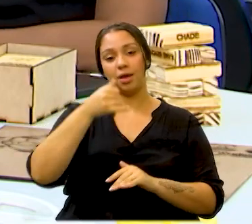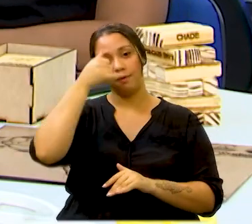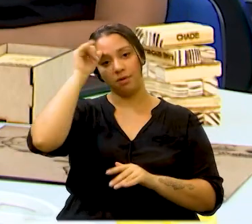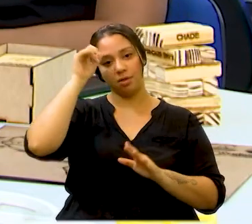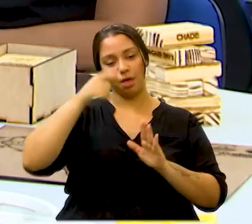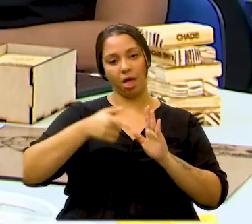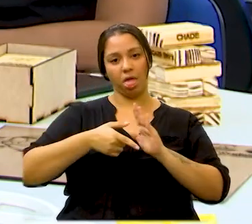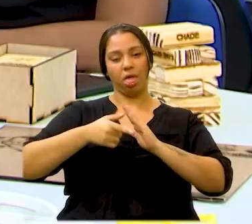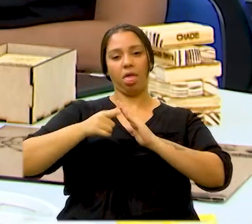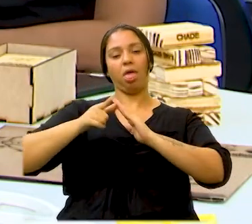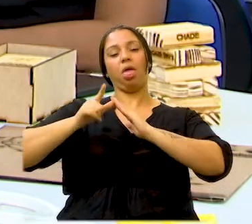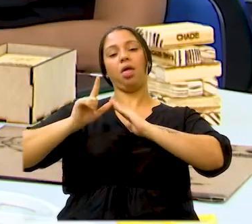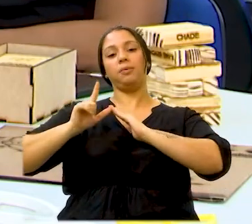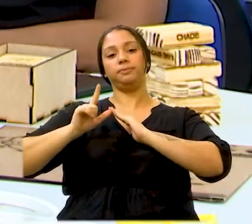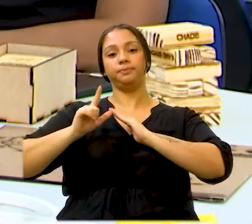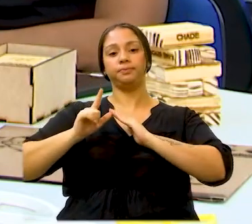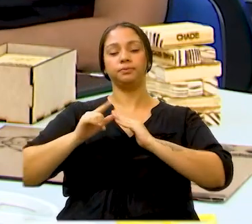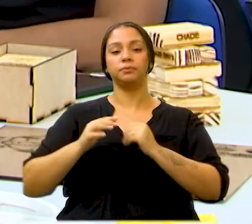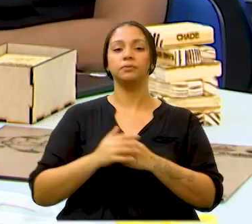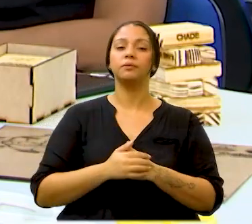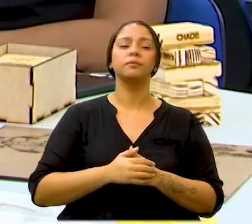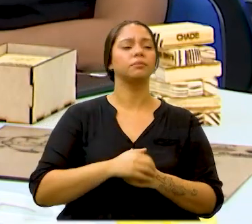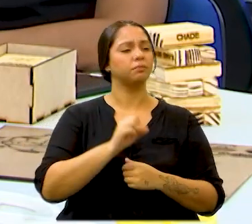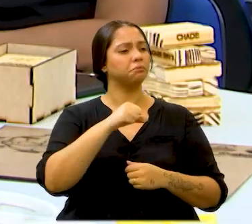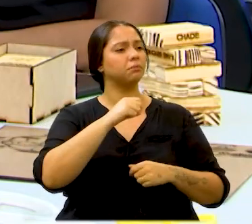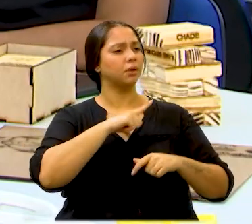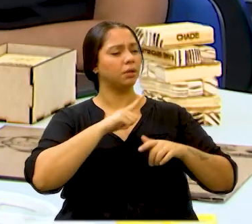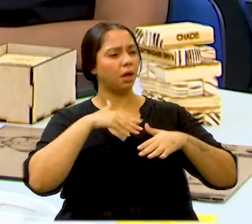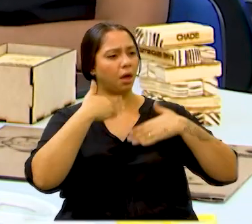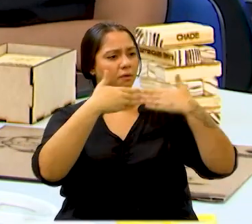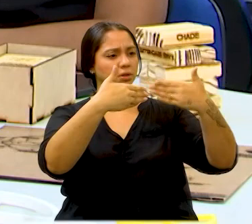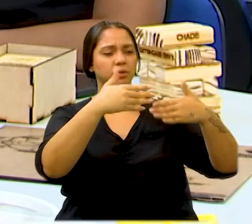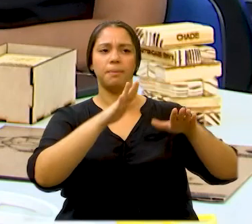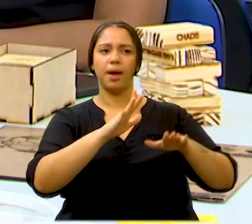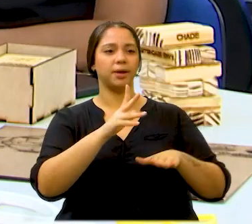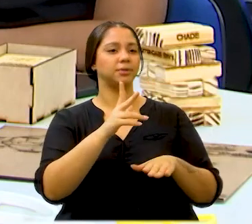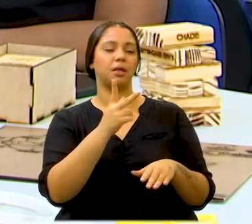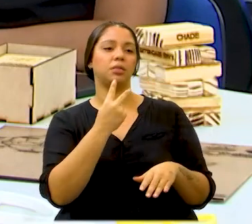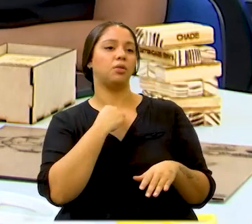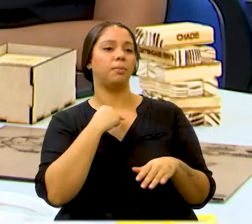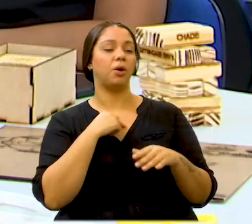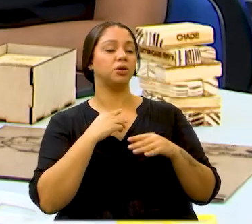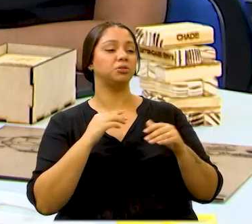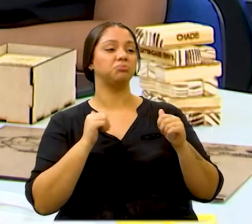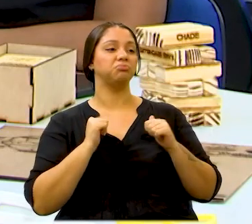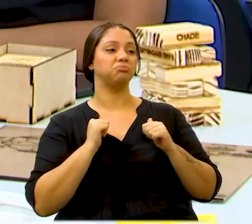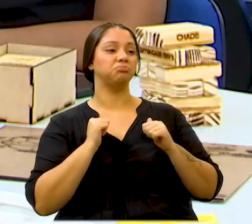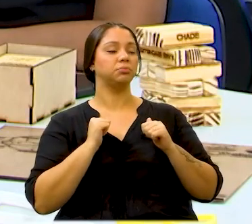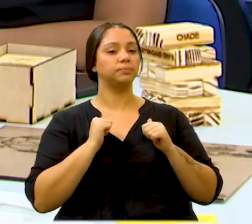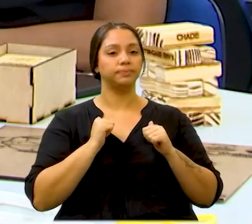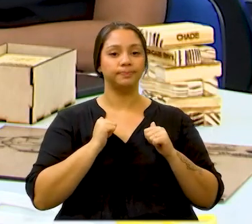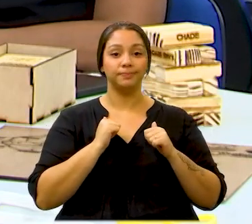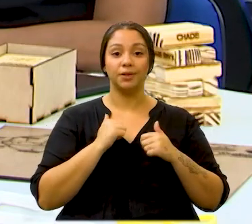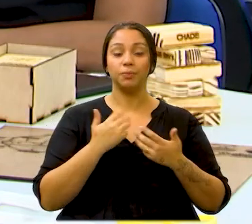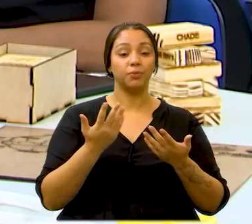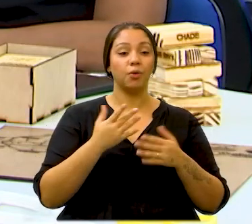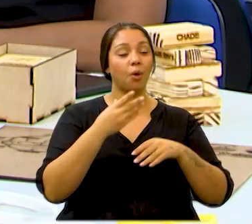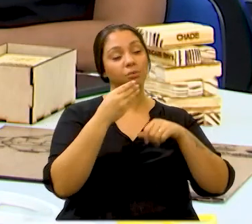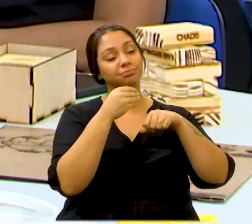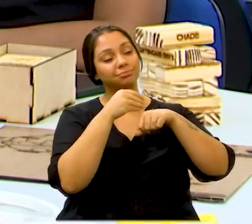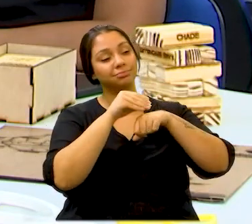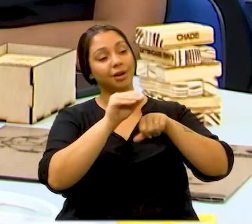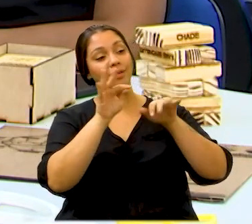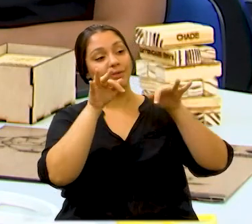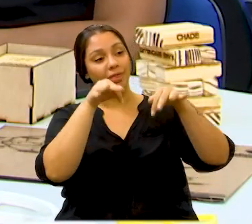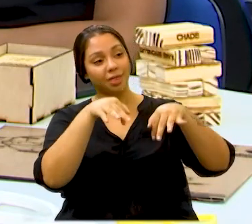não retroceder. Realmente, os avanços estão acontecendo, mas não podemos acomodar. Exatamente. Bom, qual o